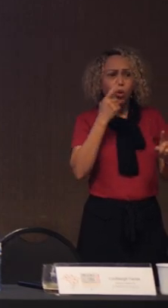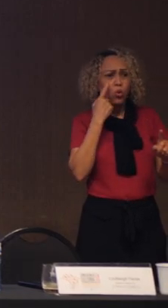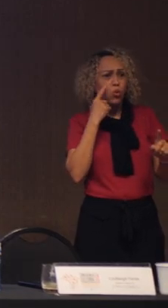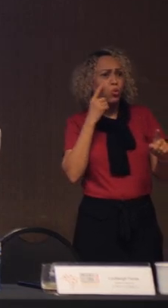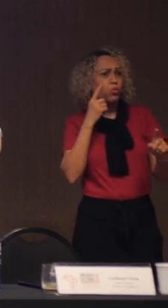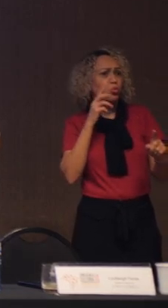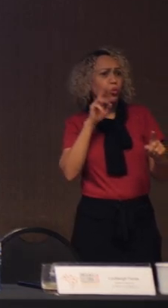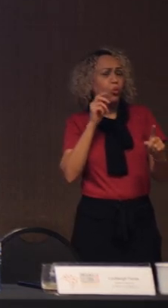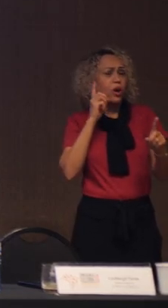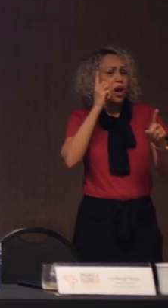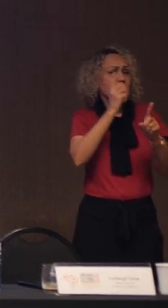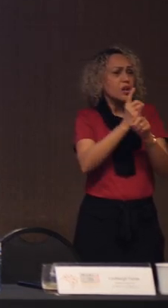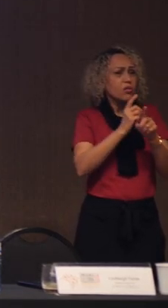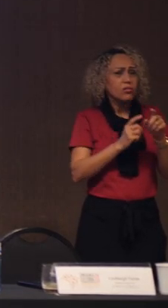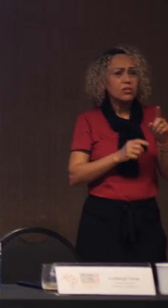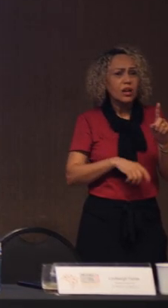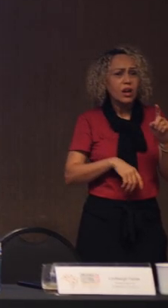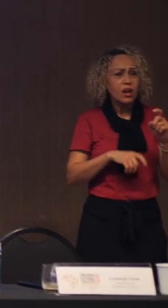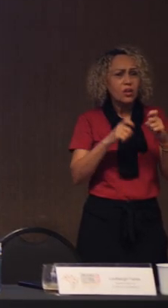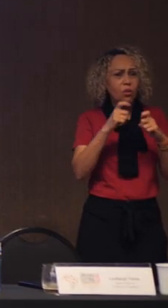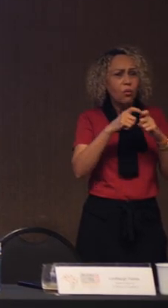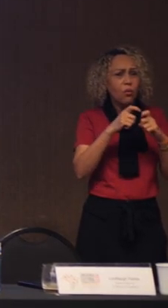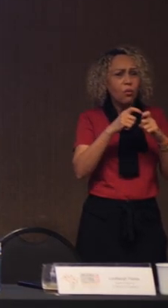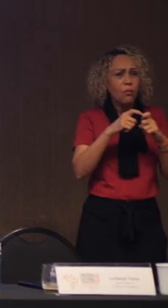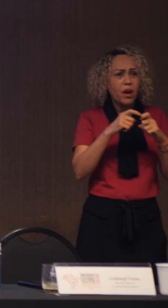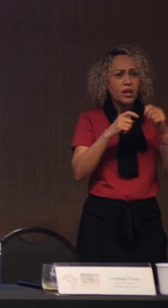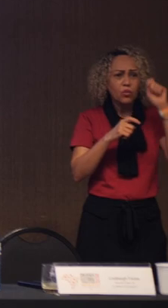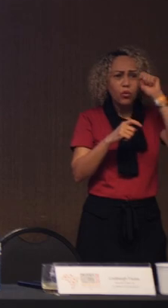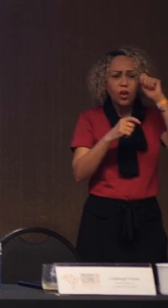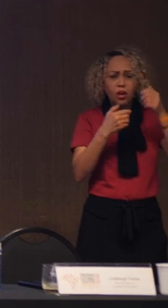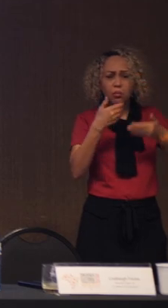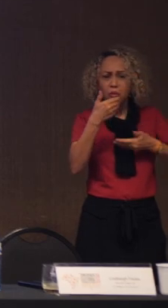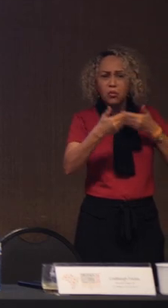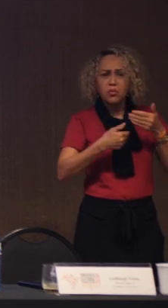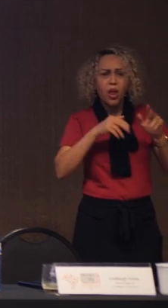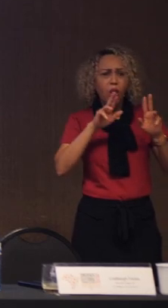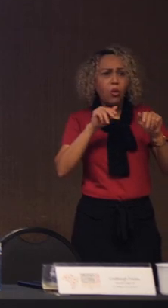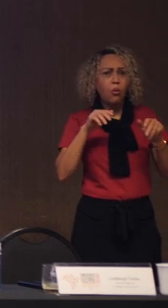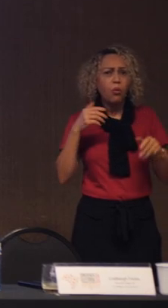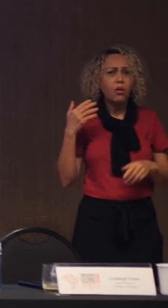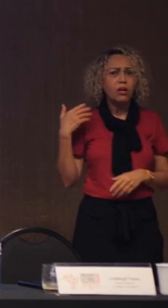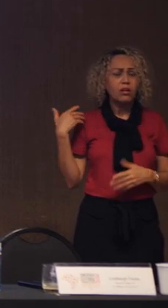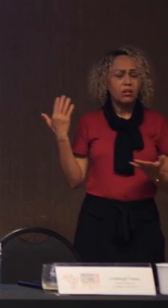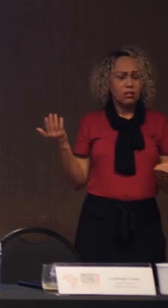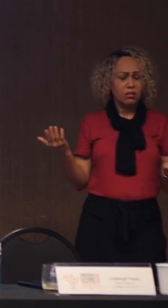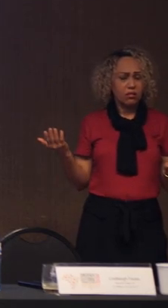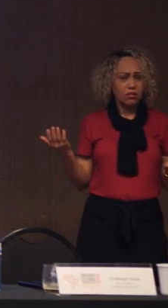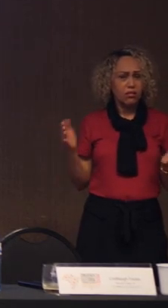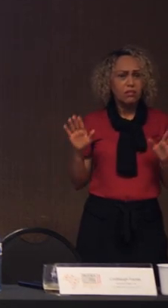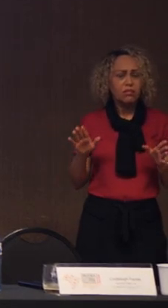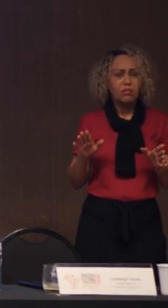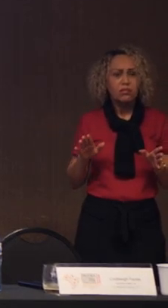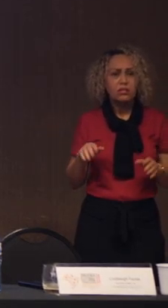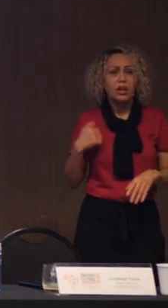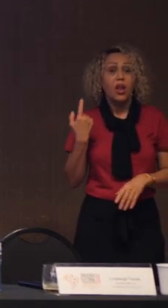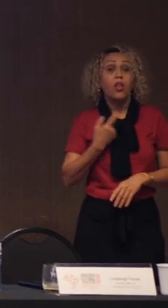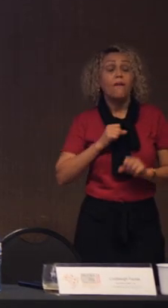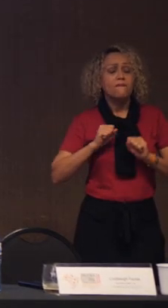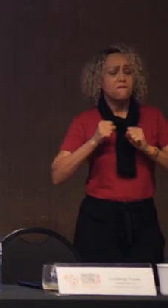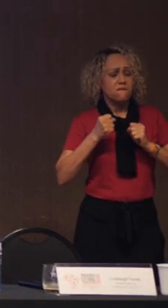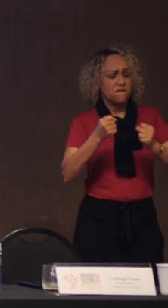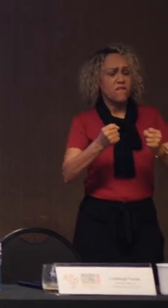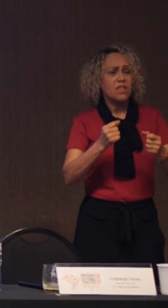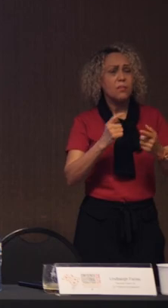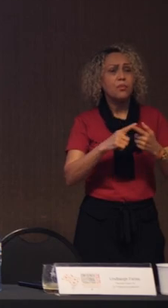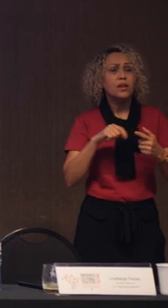formatura da turma de medicina, a gente aguenta a luta, o enfrentamento por causa de uma causa.